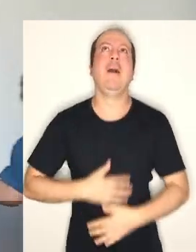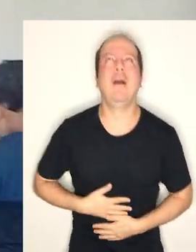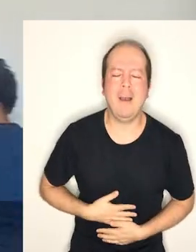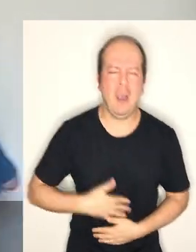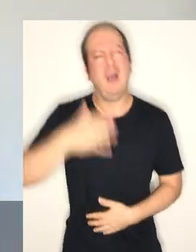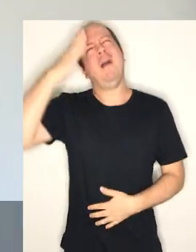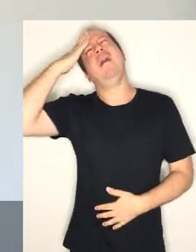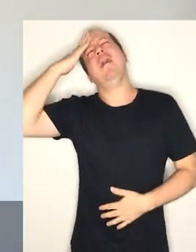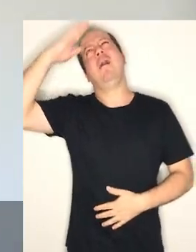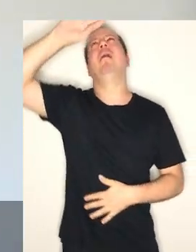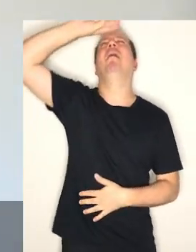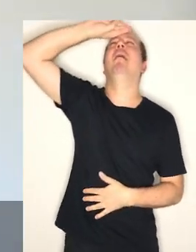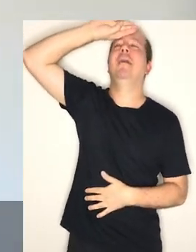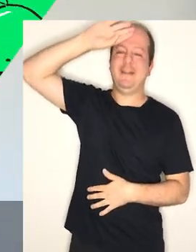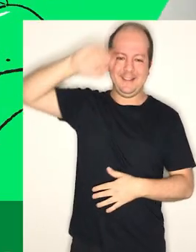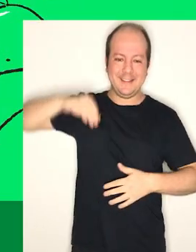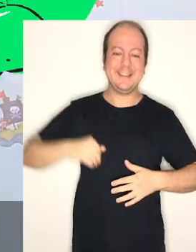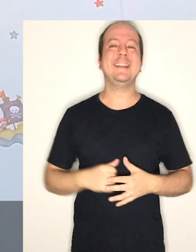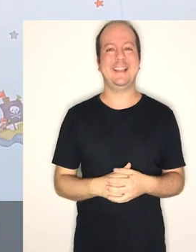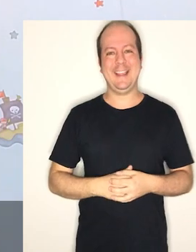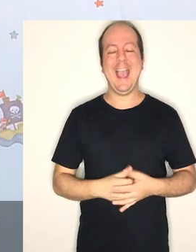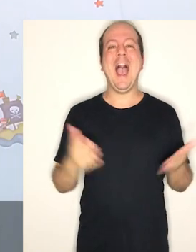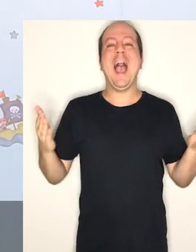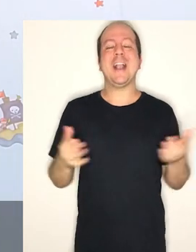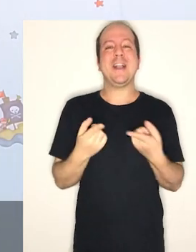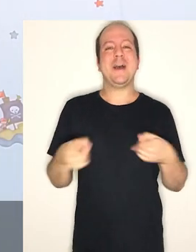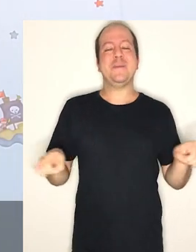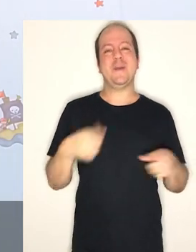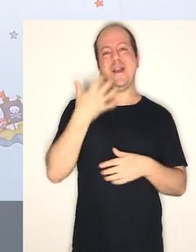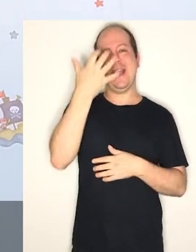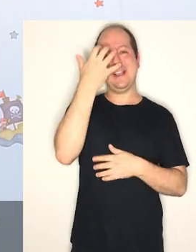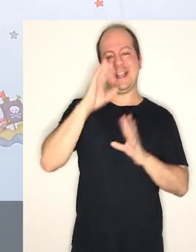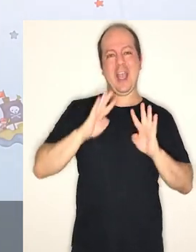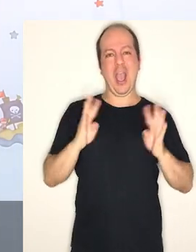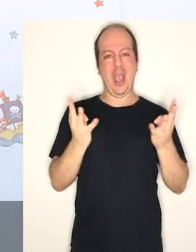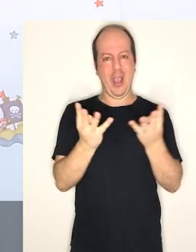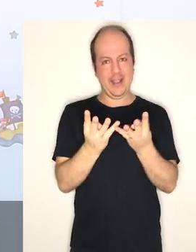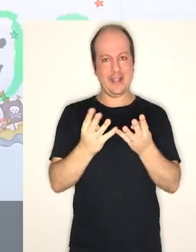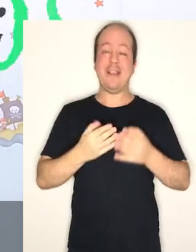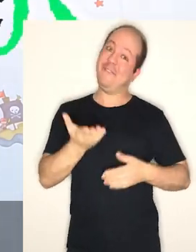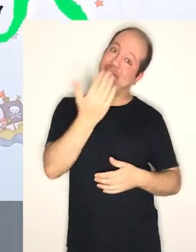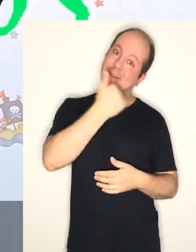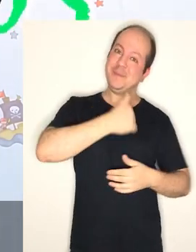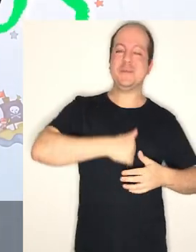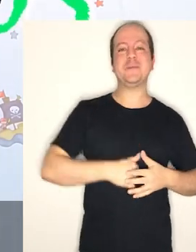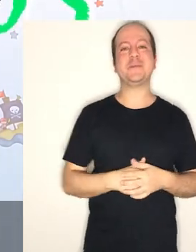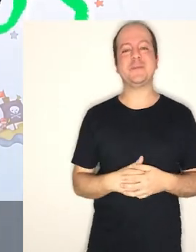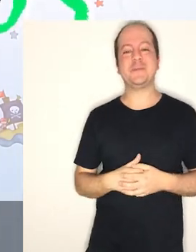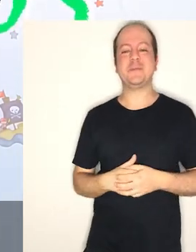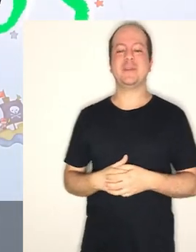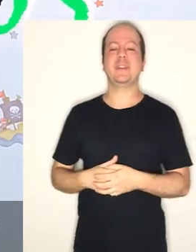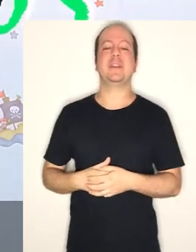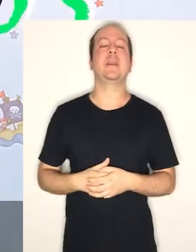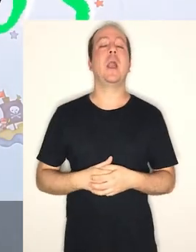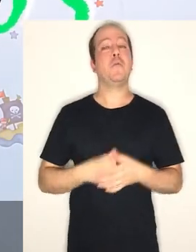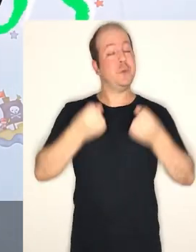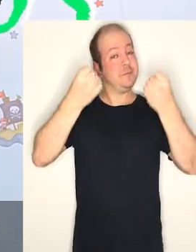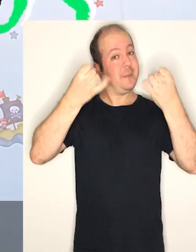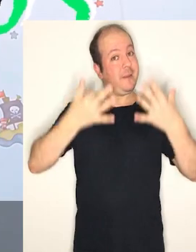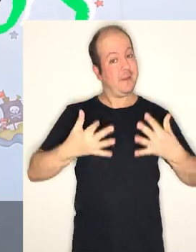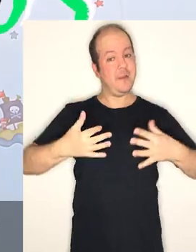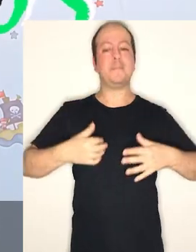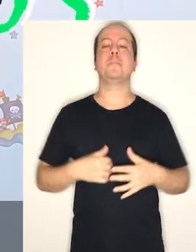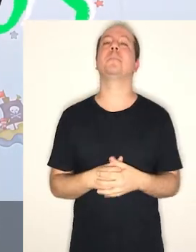no corpo inteiro e faz assim. Vamos fazer uma cantiga de roda? Vamos lá? Então, ó, eu